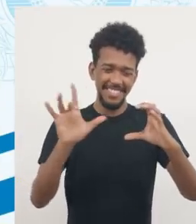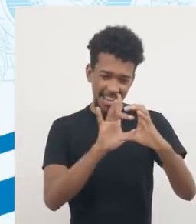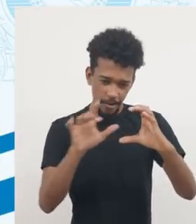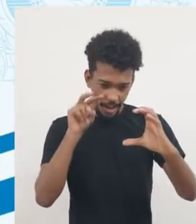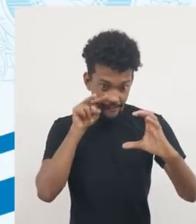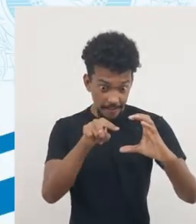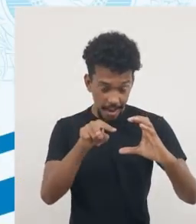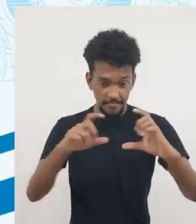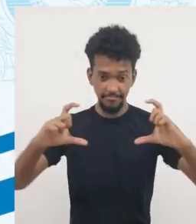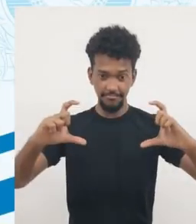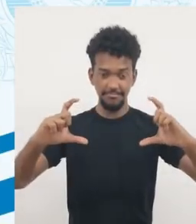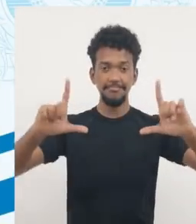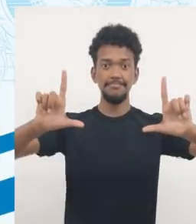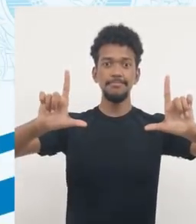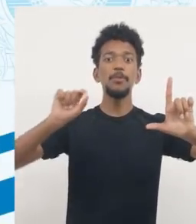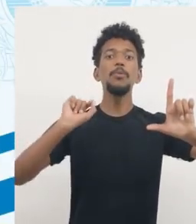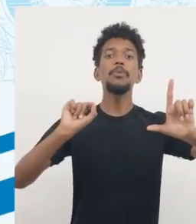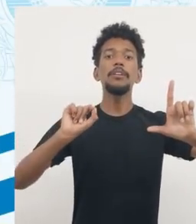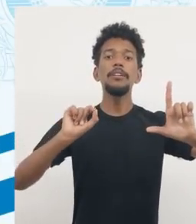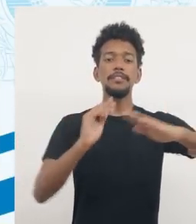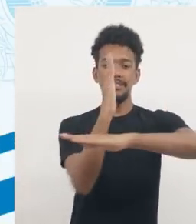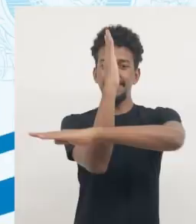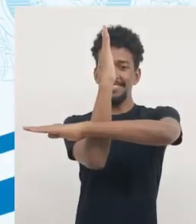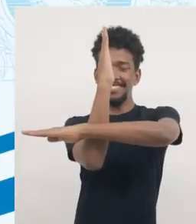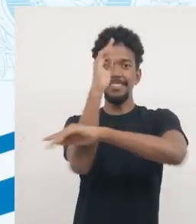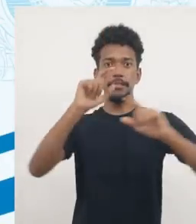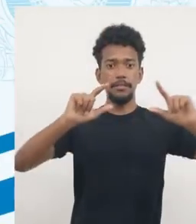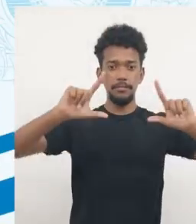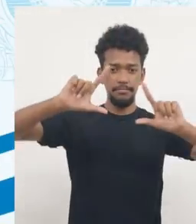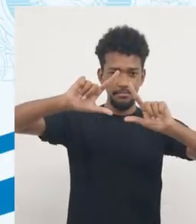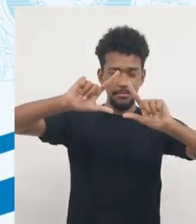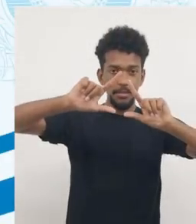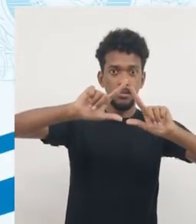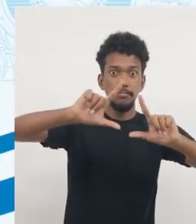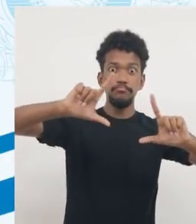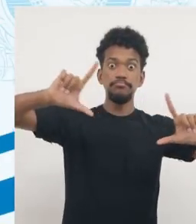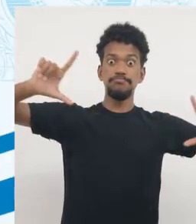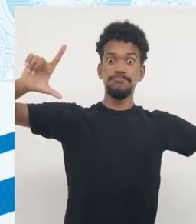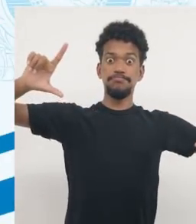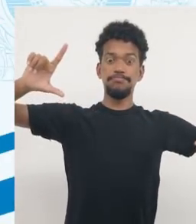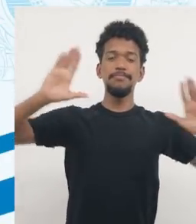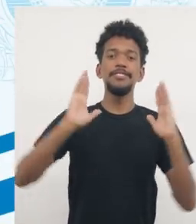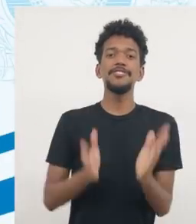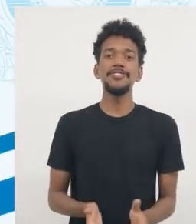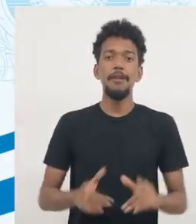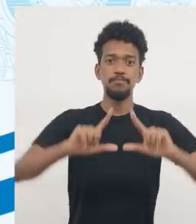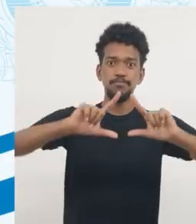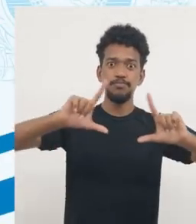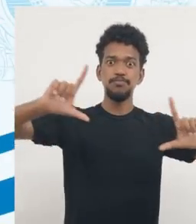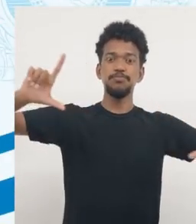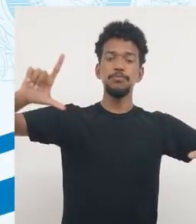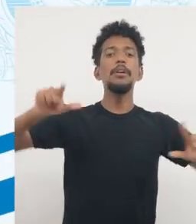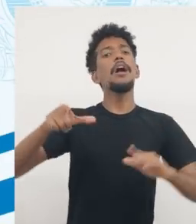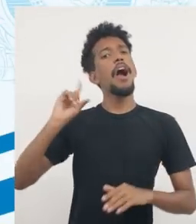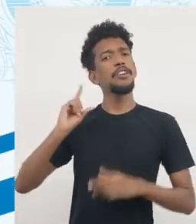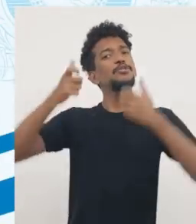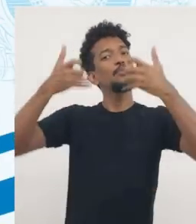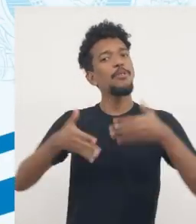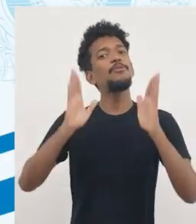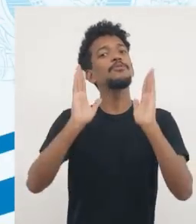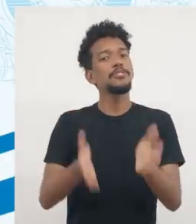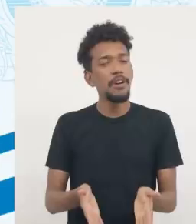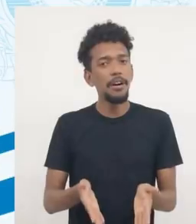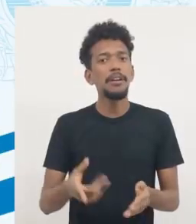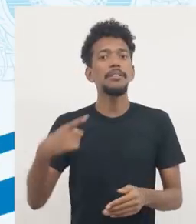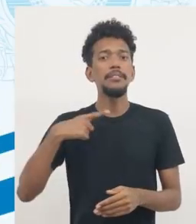smartphone, você vai ver agora exatamente uma ampliação. E aquilo que eu falara